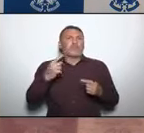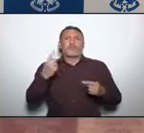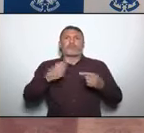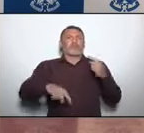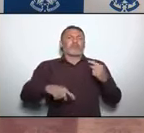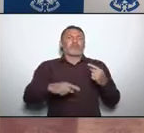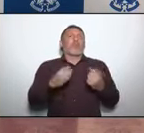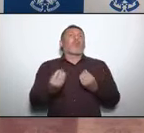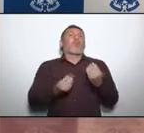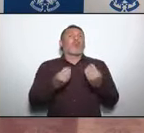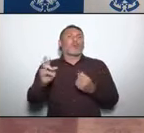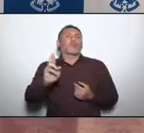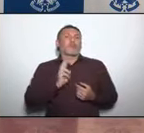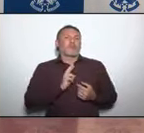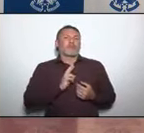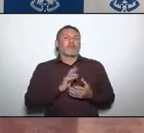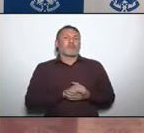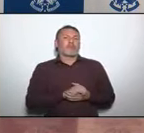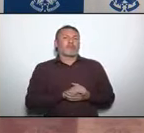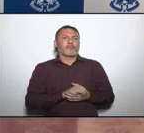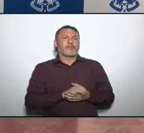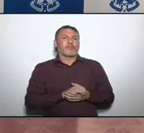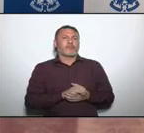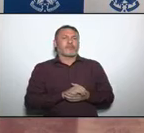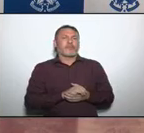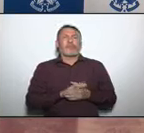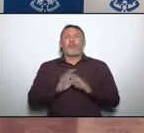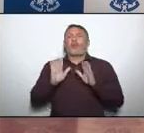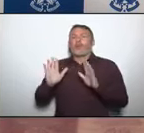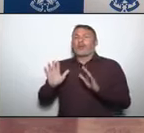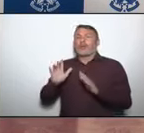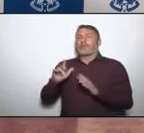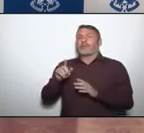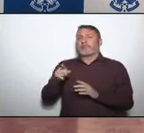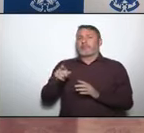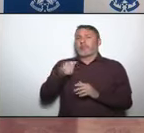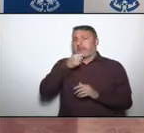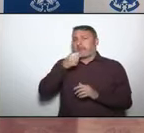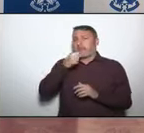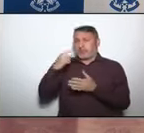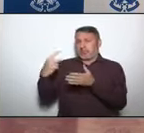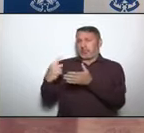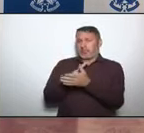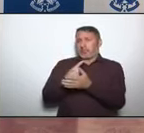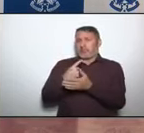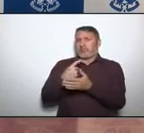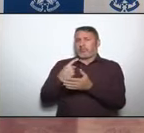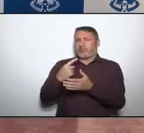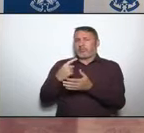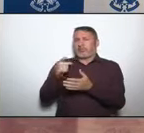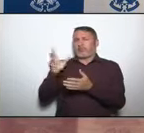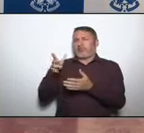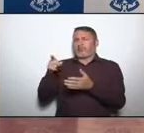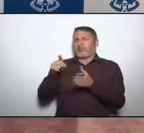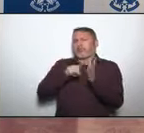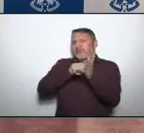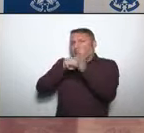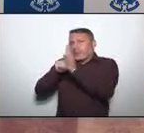Daniele, esse número de respiradores, eu vi a matéria, inclusive, que vocês fizeram,